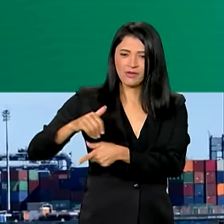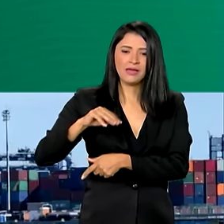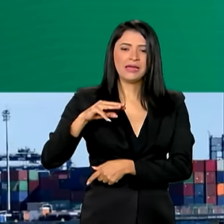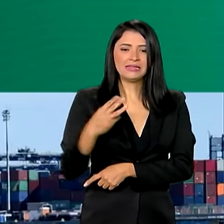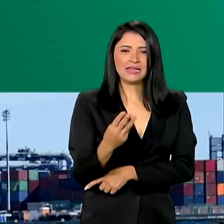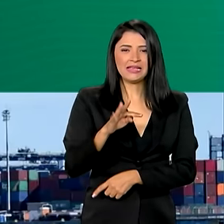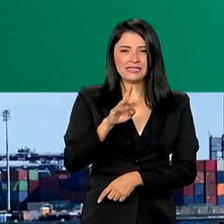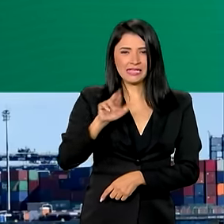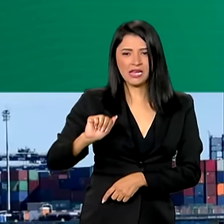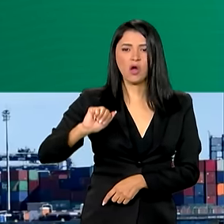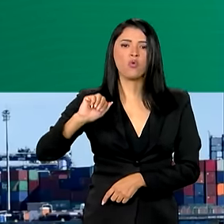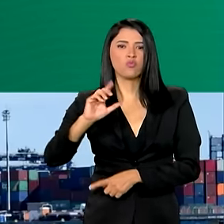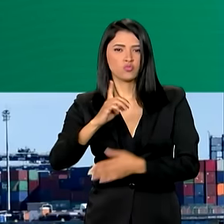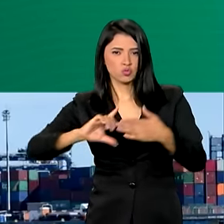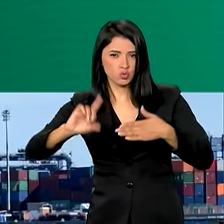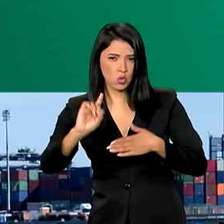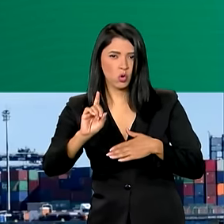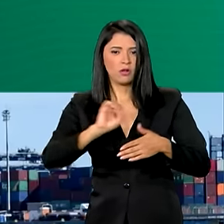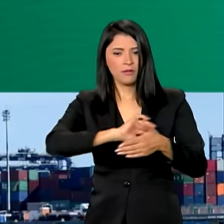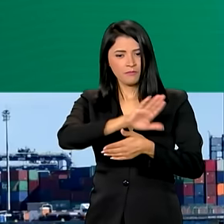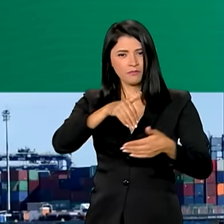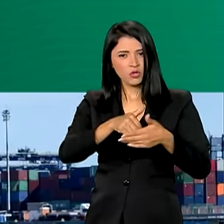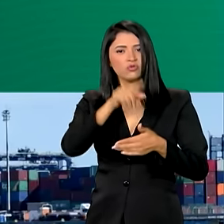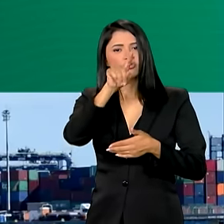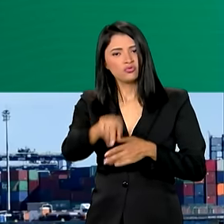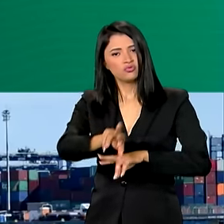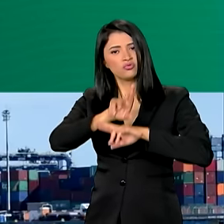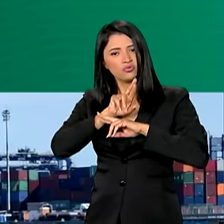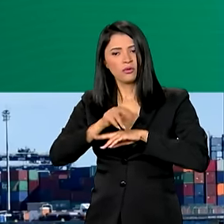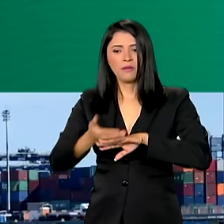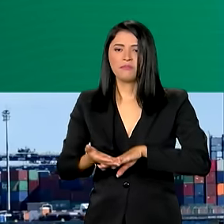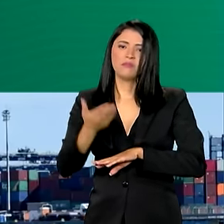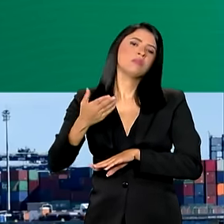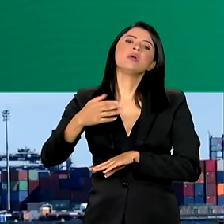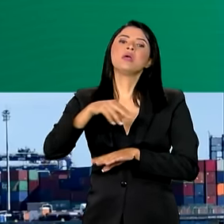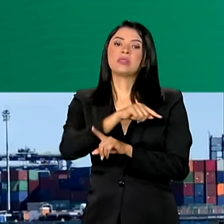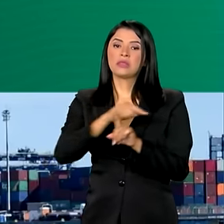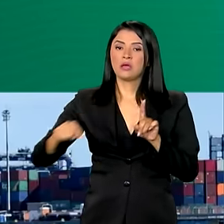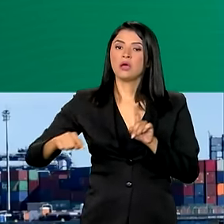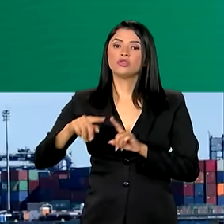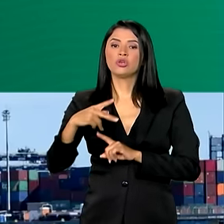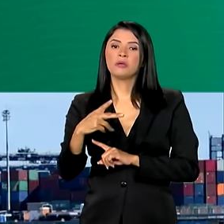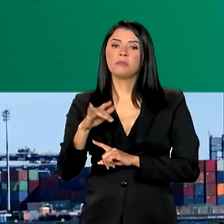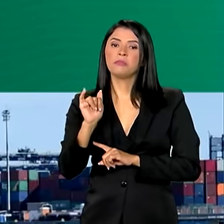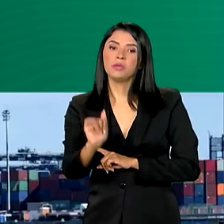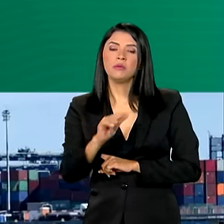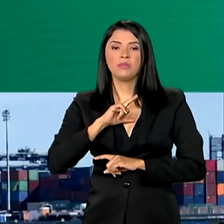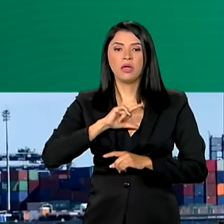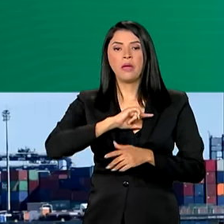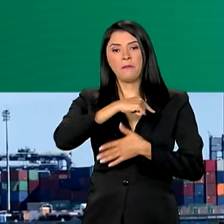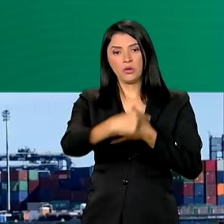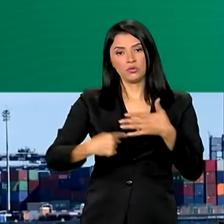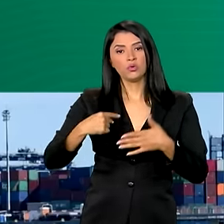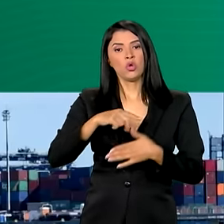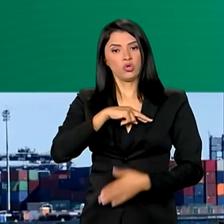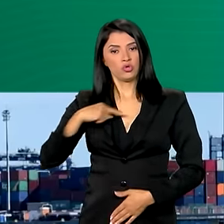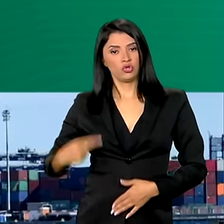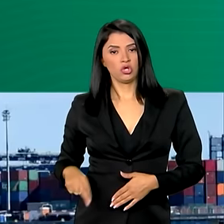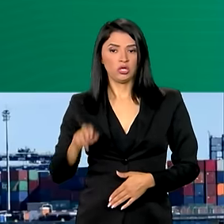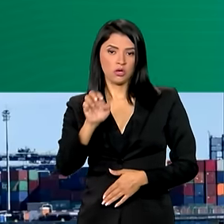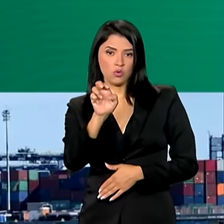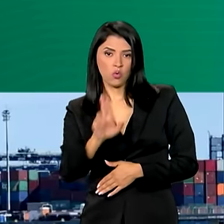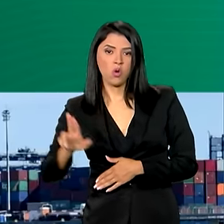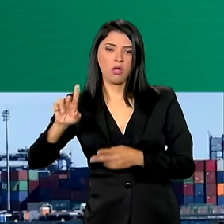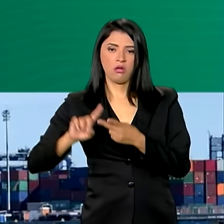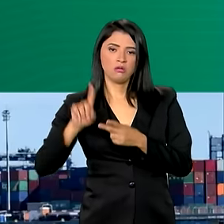de dólares, o Mercosul representa mais da metade do PIB da América do Sul. China, União Europeia e Estados Unidos foram